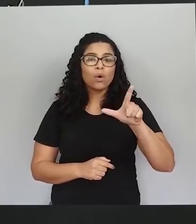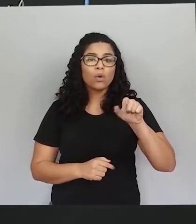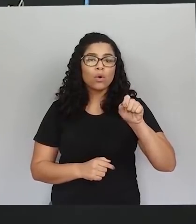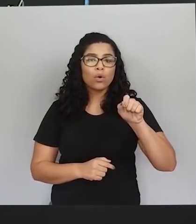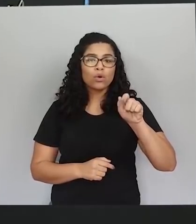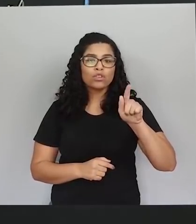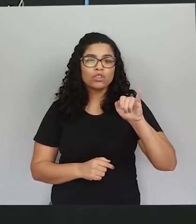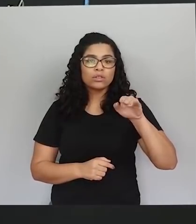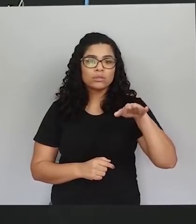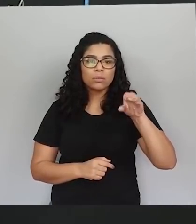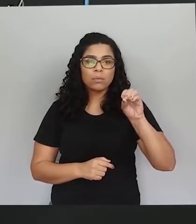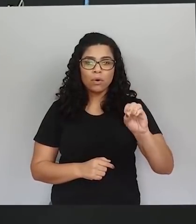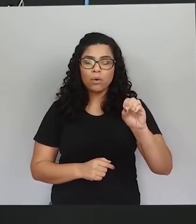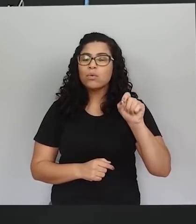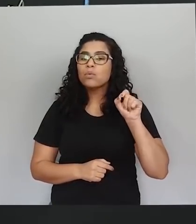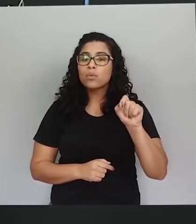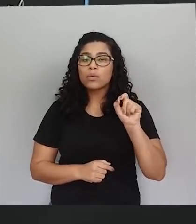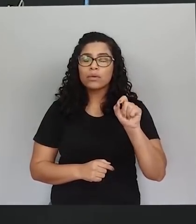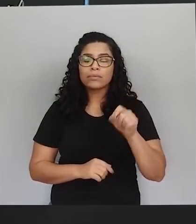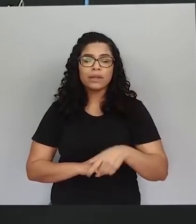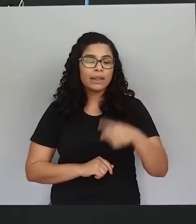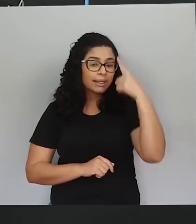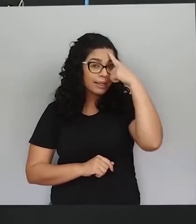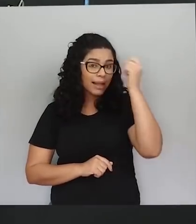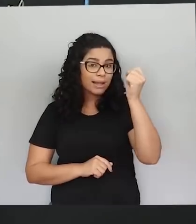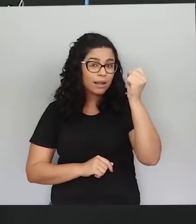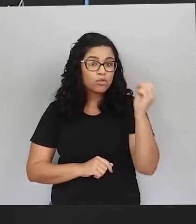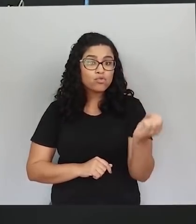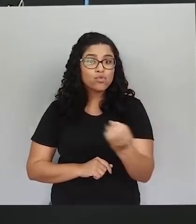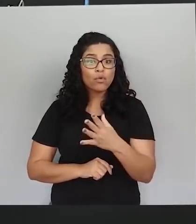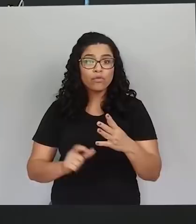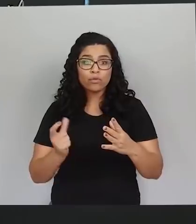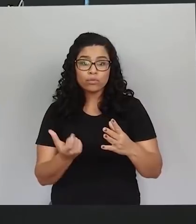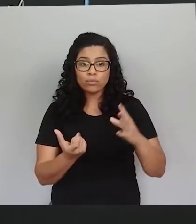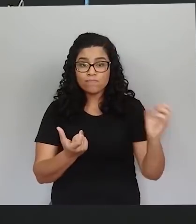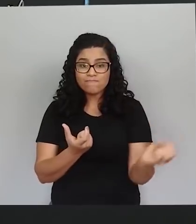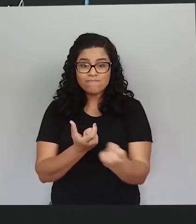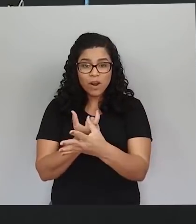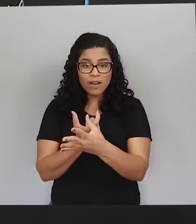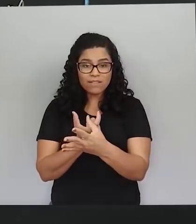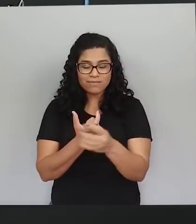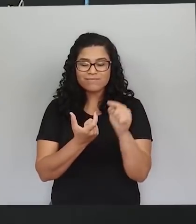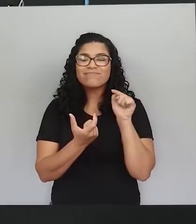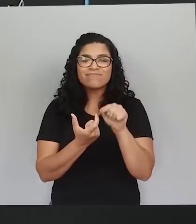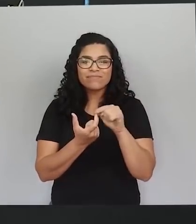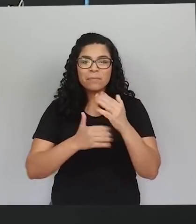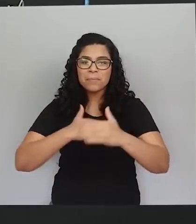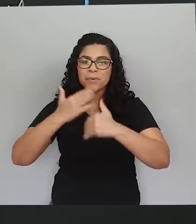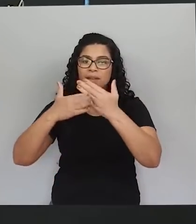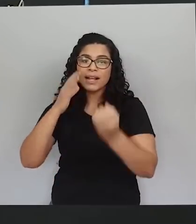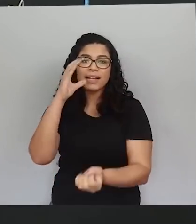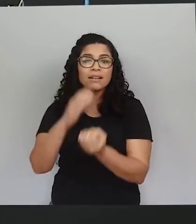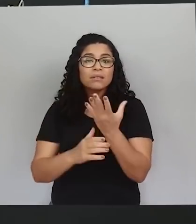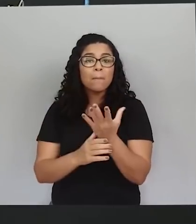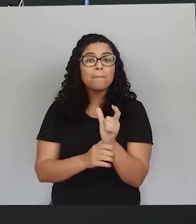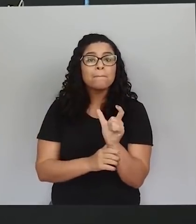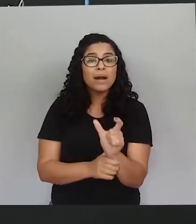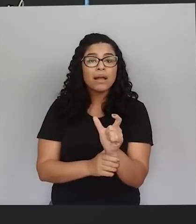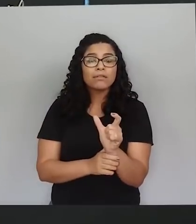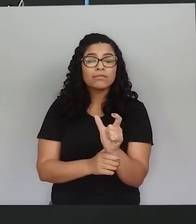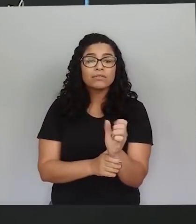que as pessoas que não enxergam tentam desvendar o mundo e tudo aquilo que nós temos à nossa volta. Então,